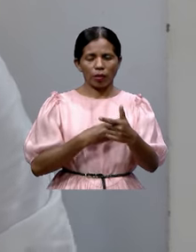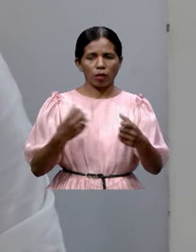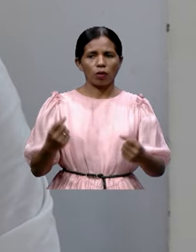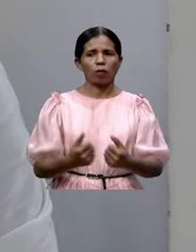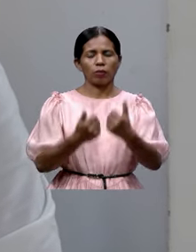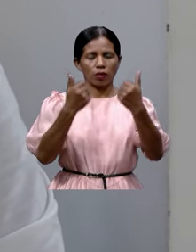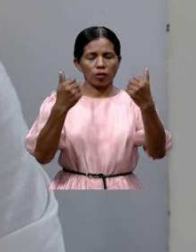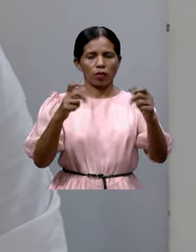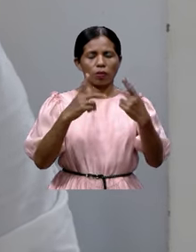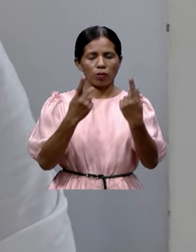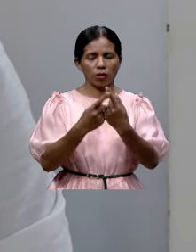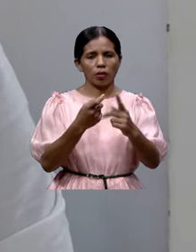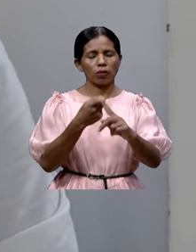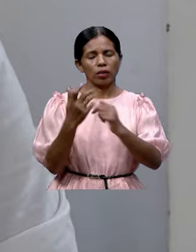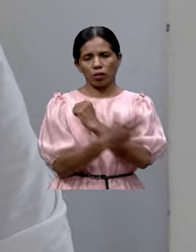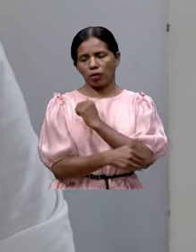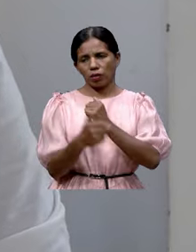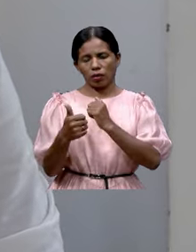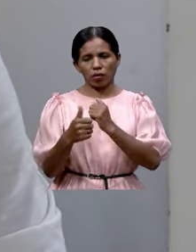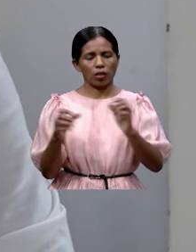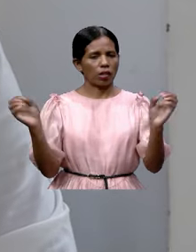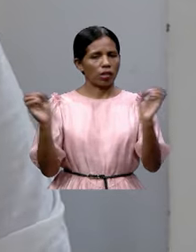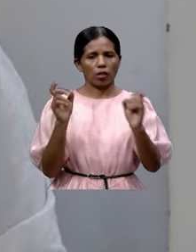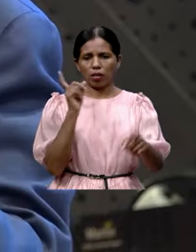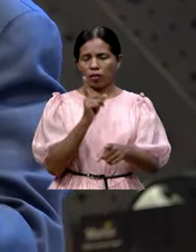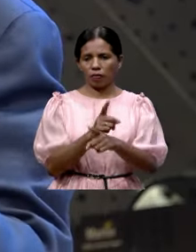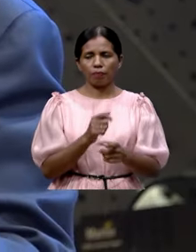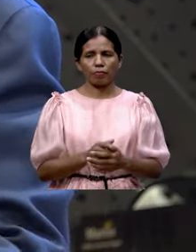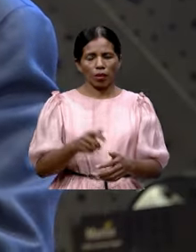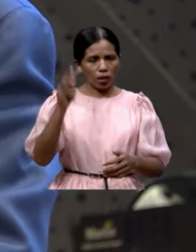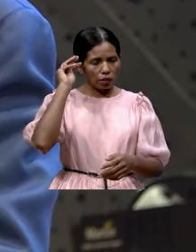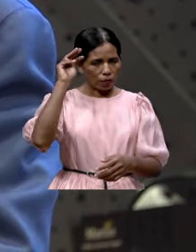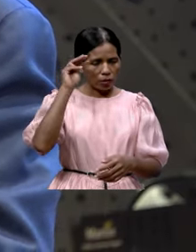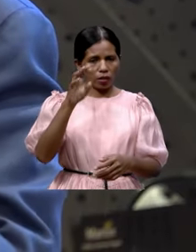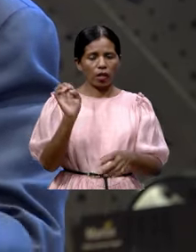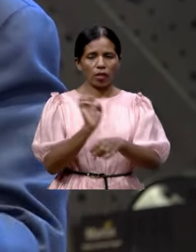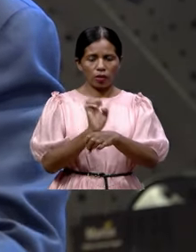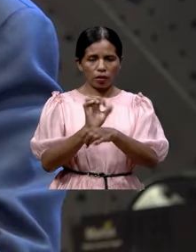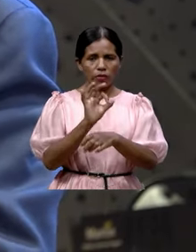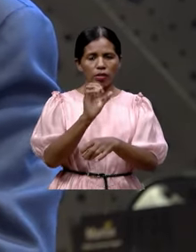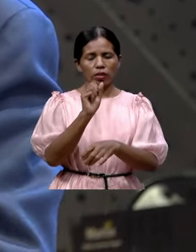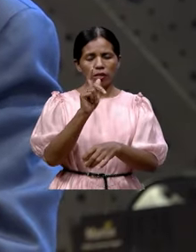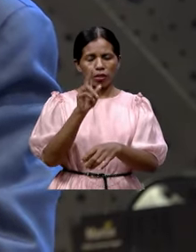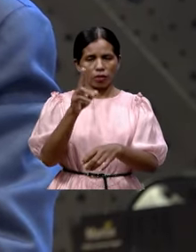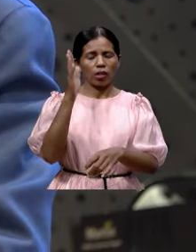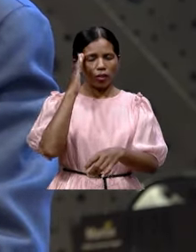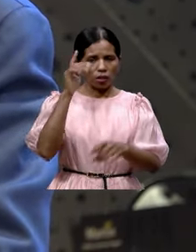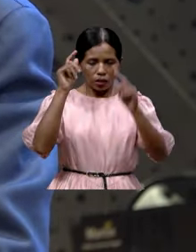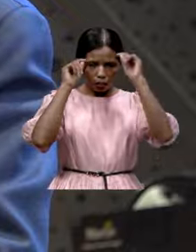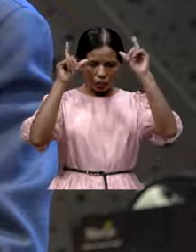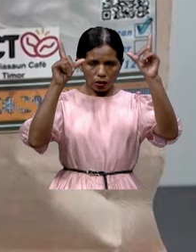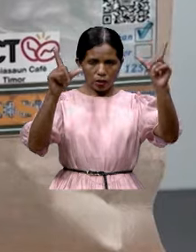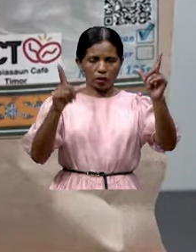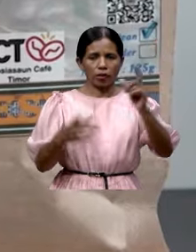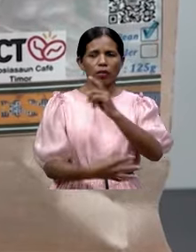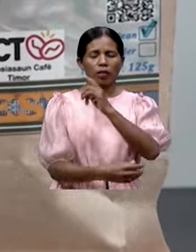no empresário israelior. Não é impossível. Ministro coordenador assunto econômico Francisco Albuadilai reconhece Timor-Leste em